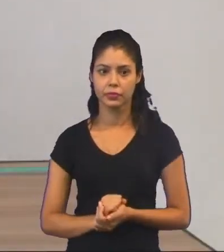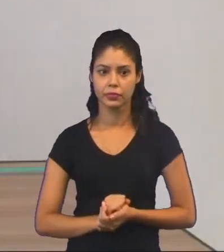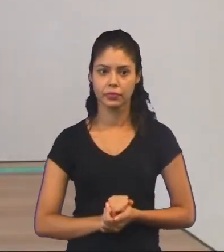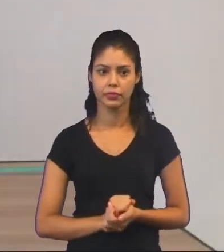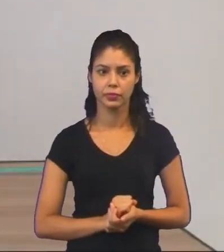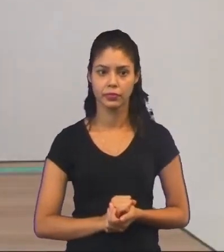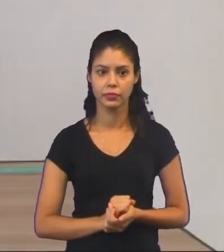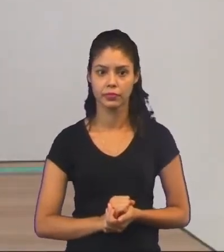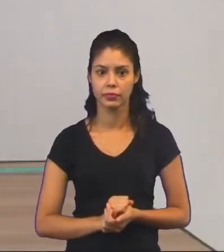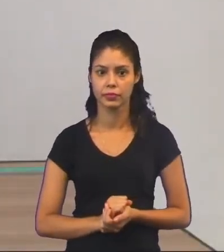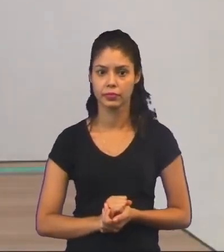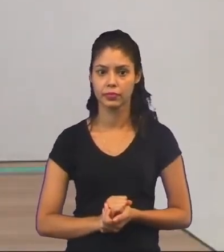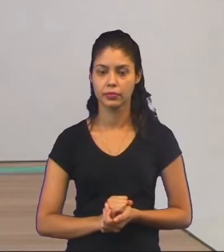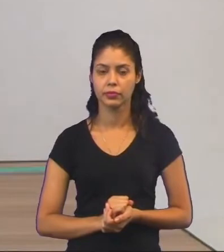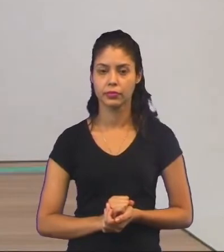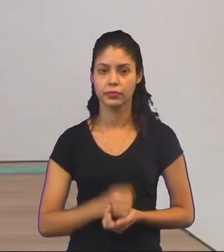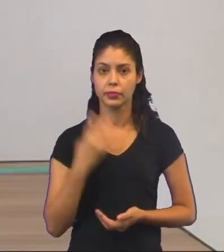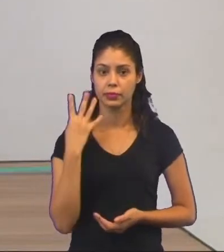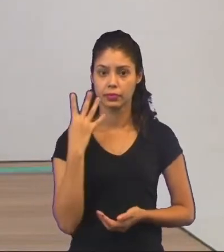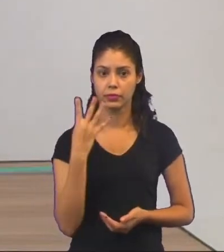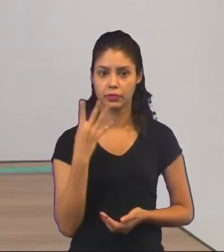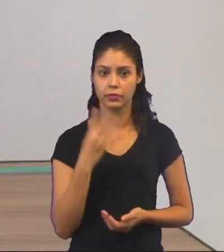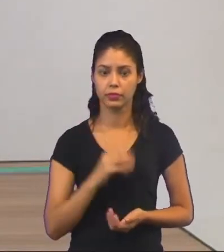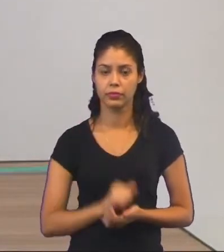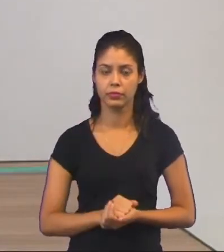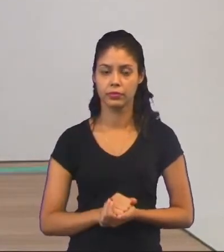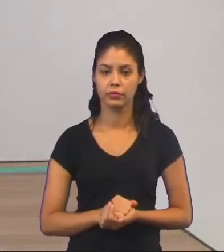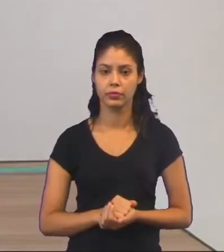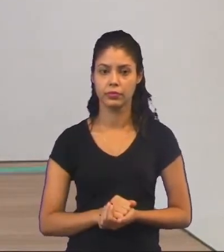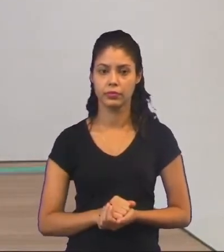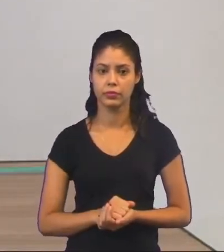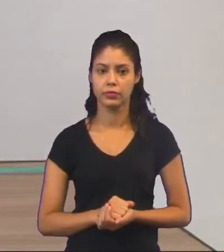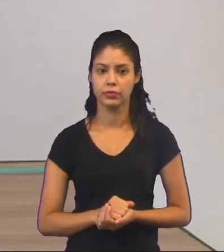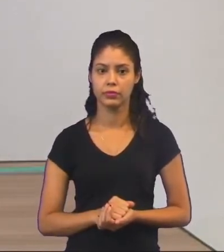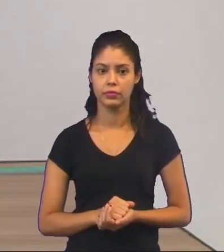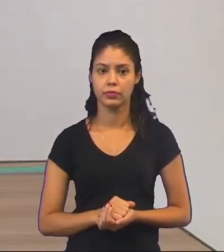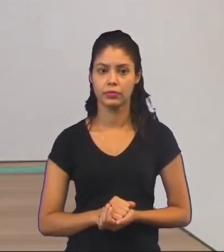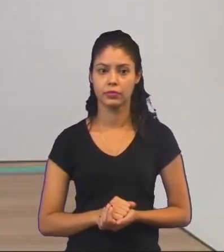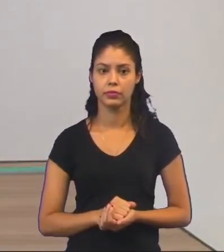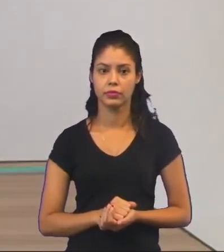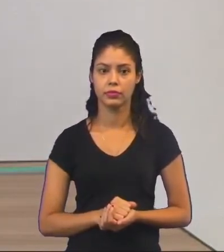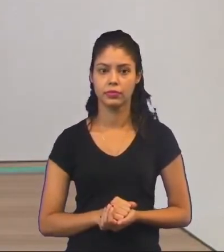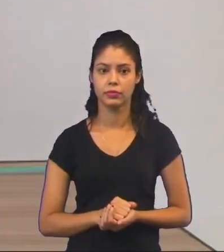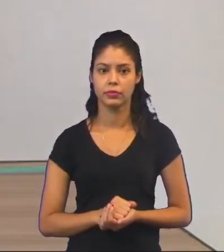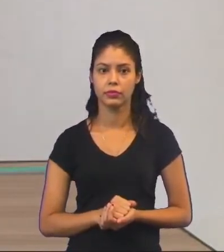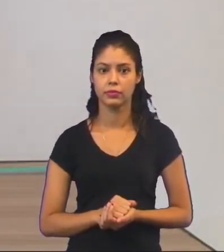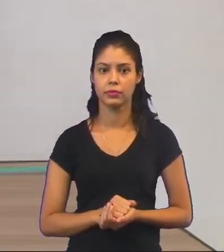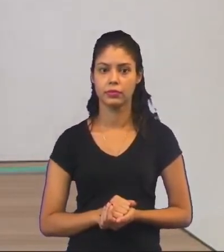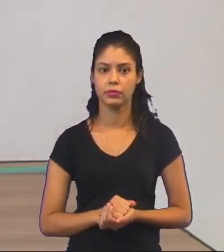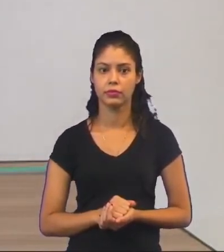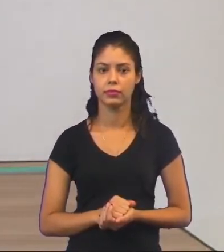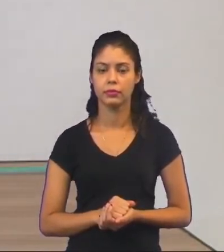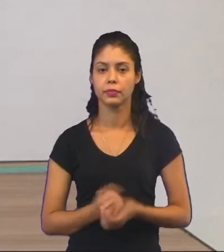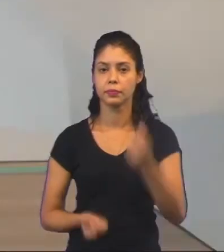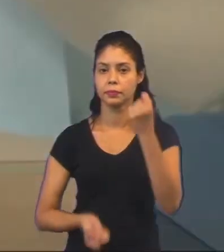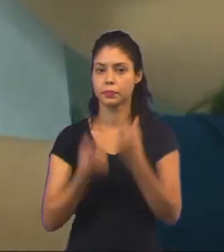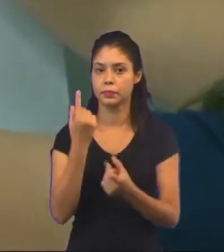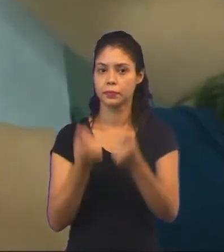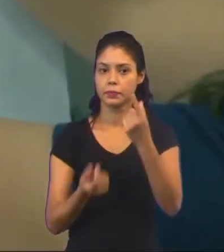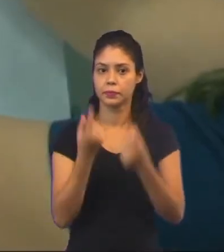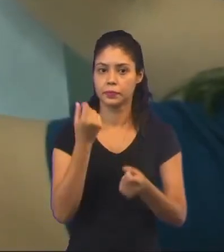serão necessários aí 4 colheres de sopa de milho para pipoca.